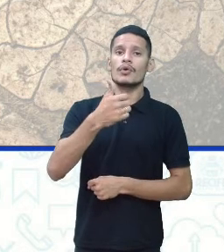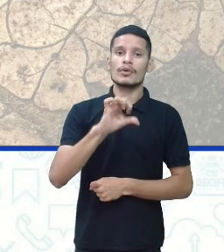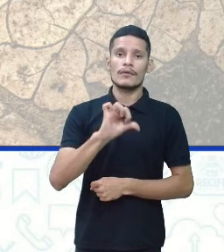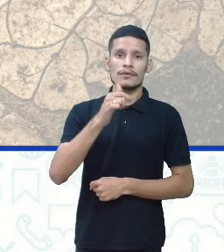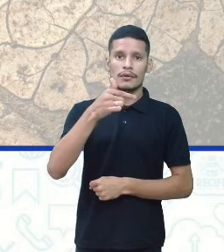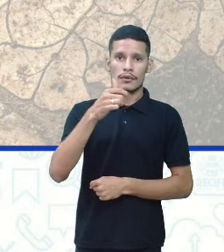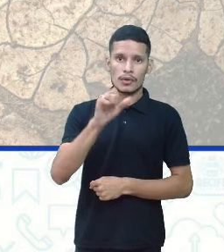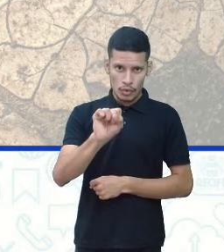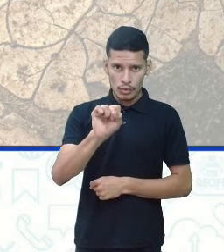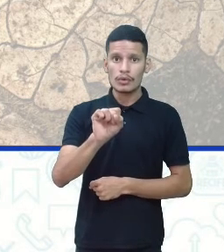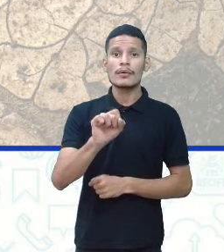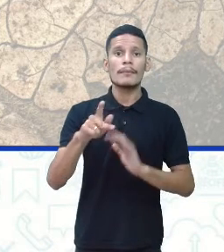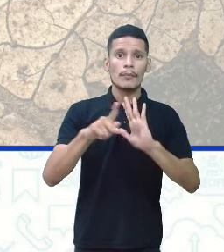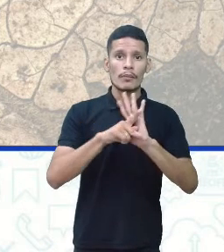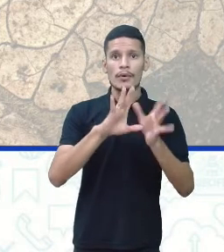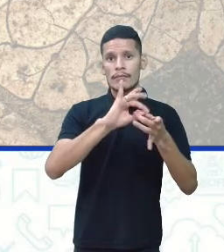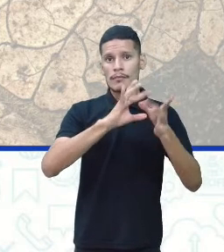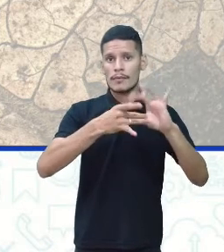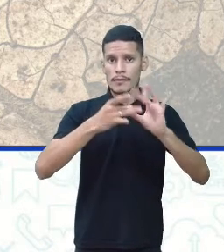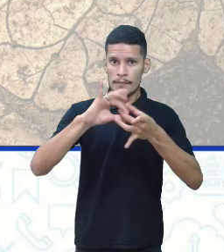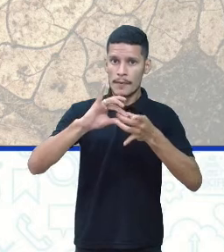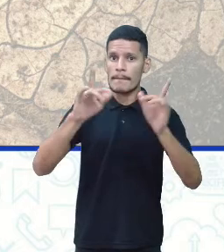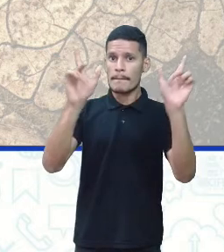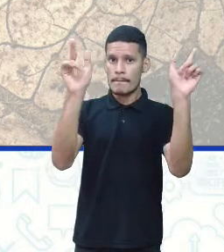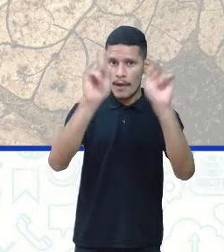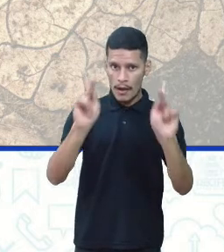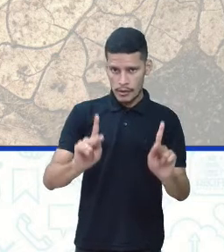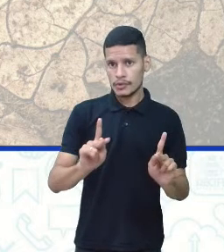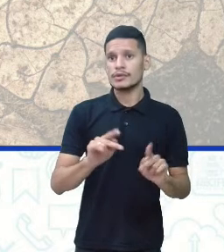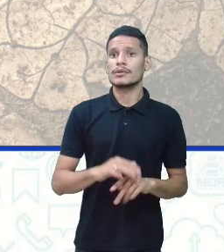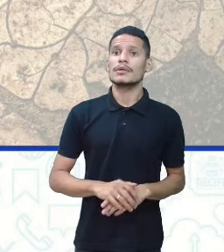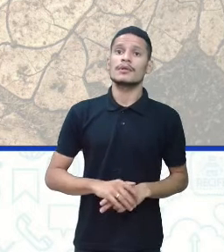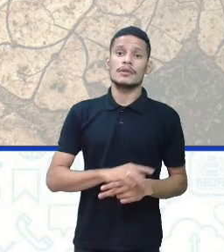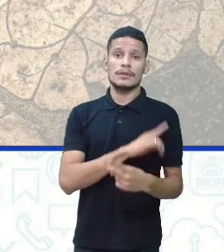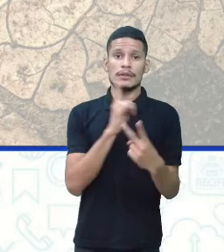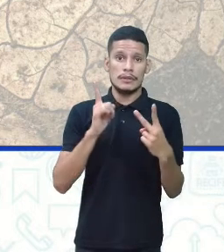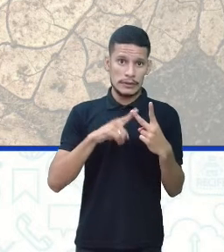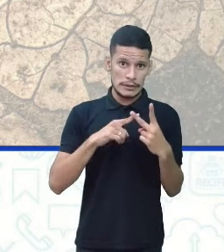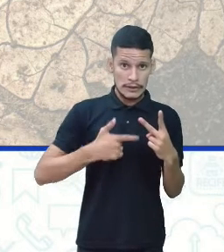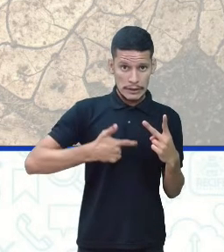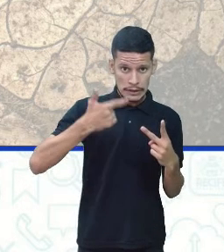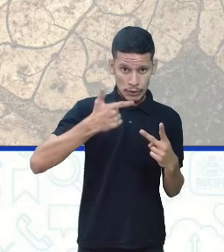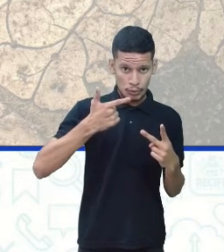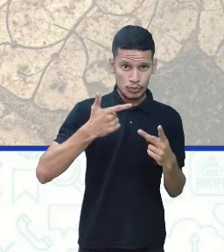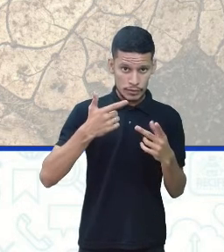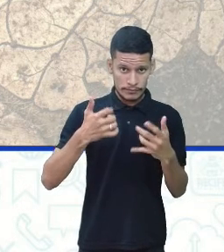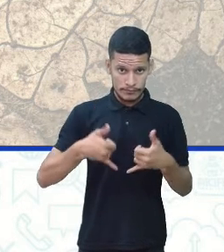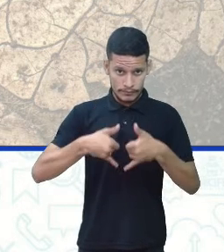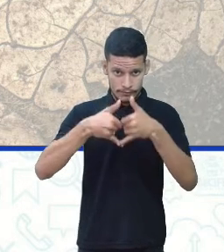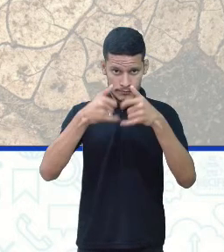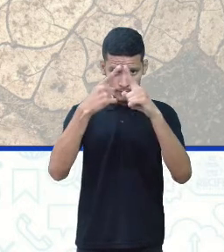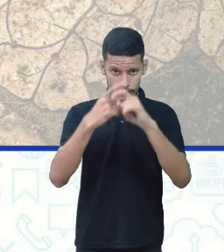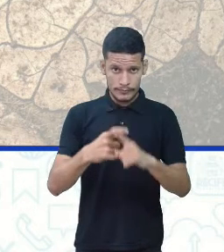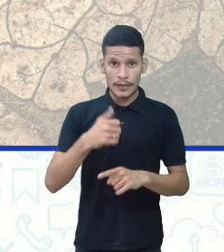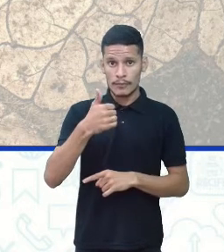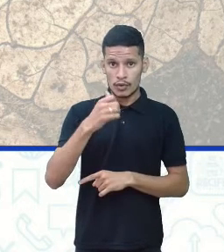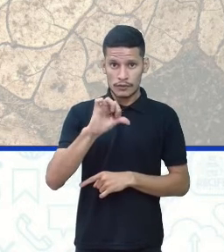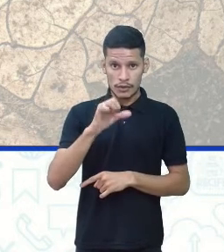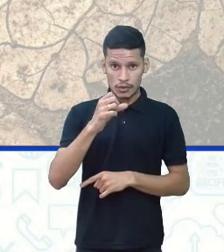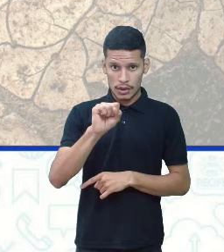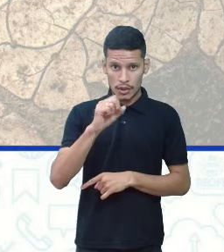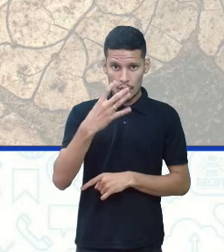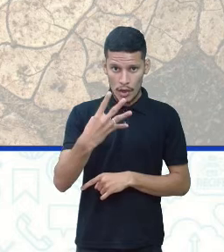1978, nas Olimpíadas da Paz, né? A segunda competição foi em 84, que foi a Copa